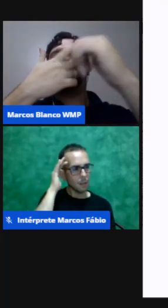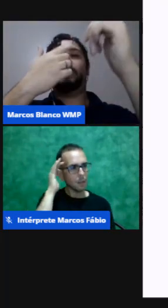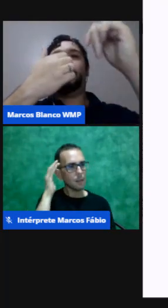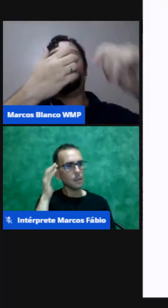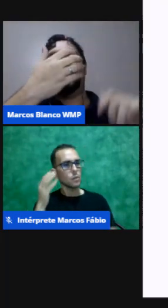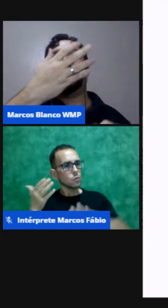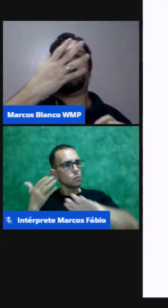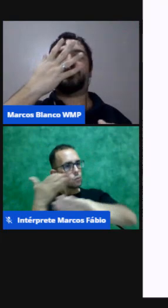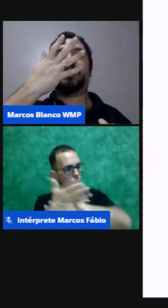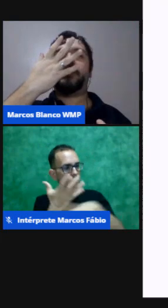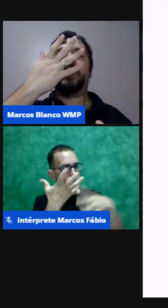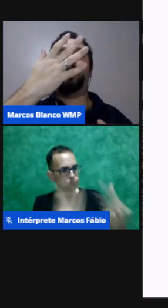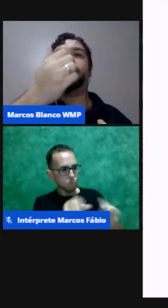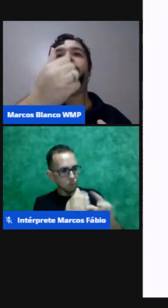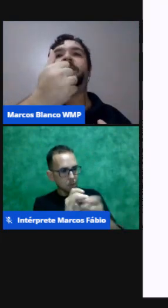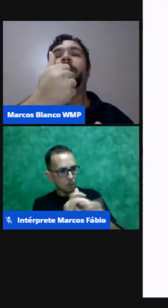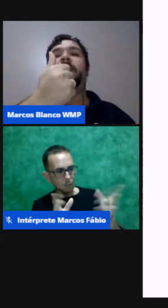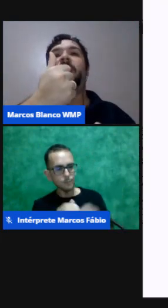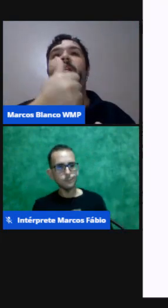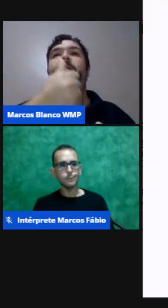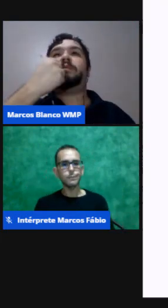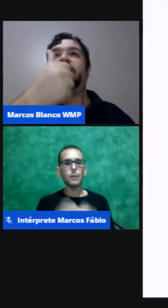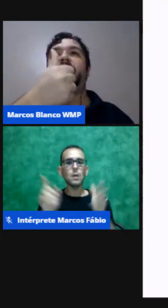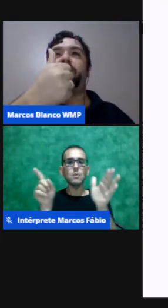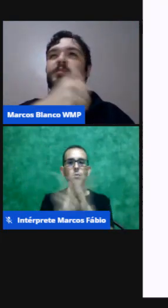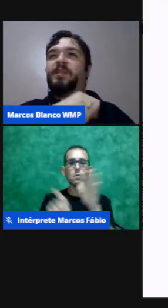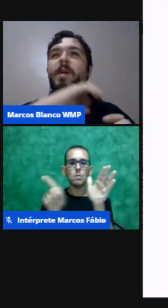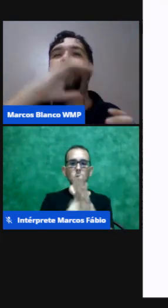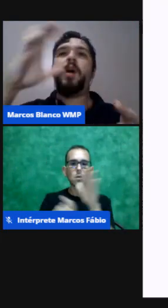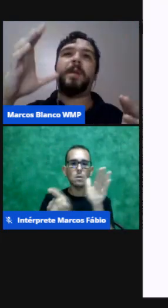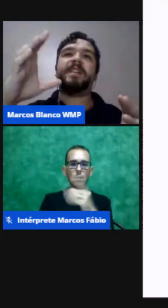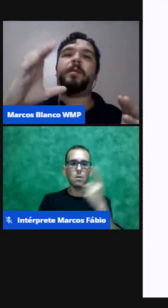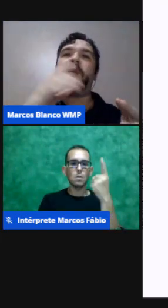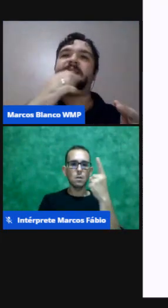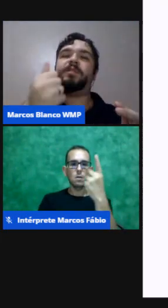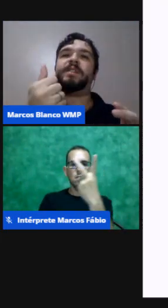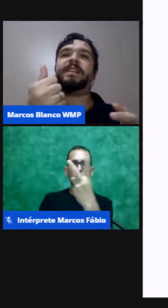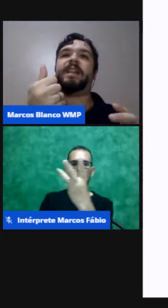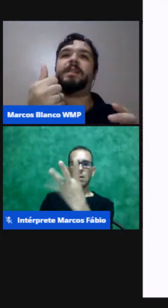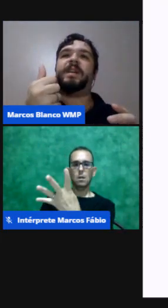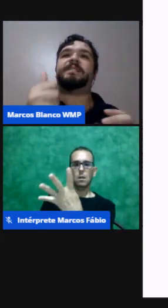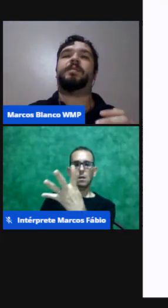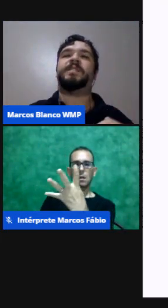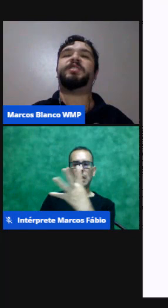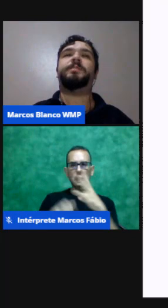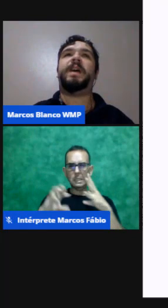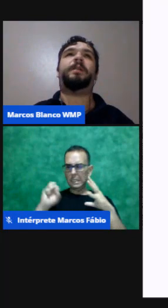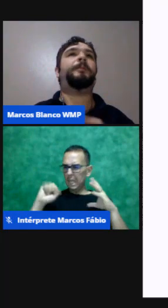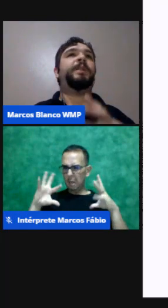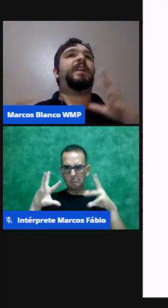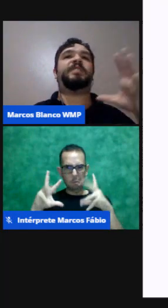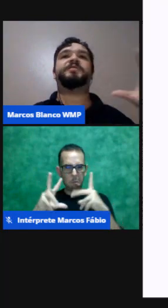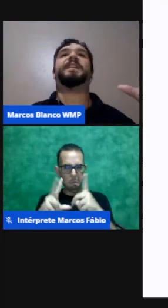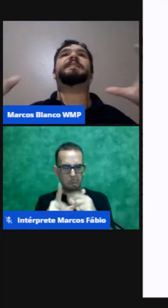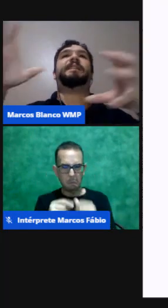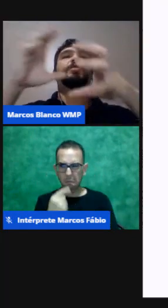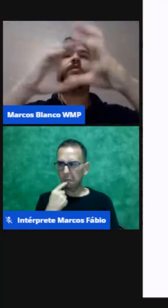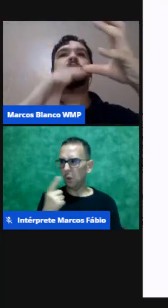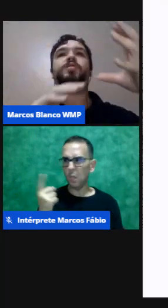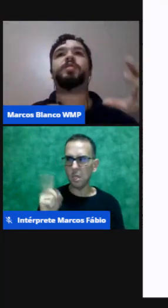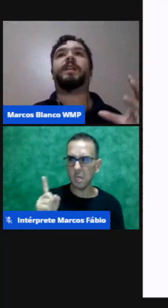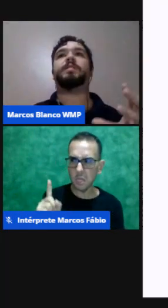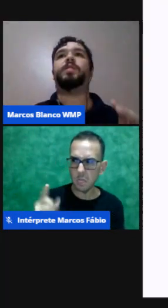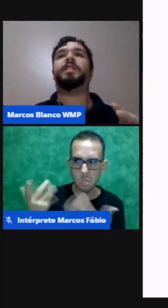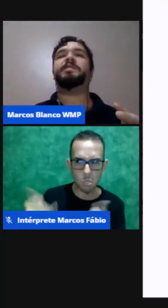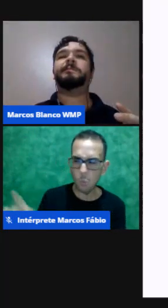essa liberação. Né? Essas 4 perguntas. Se a maior parte da população não aceitar a liberação, vocês liberam? A gente vai